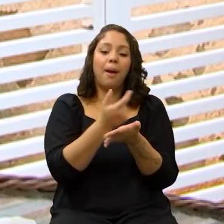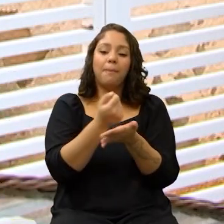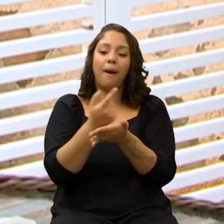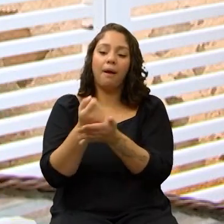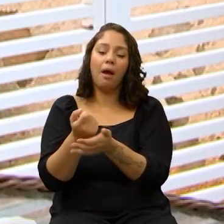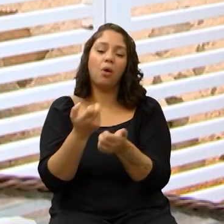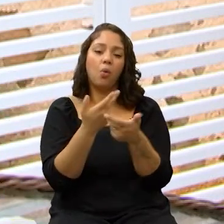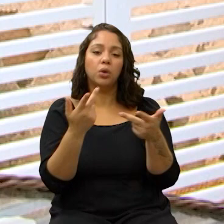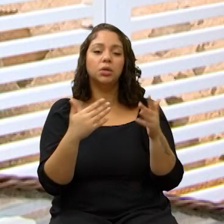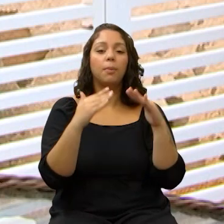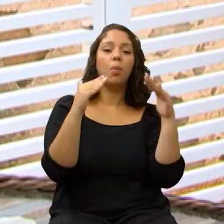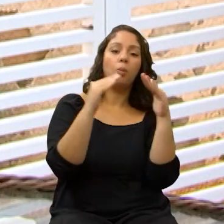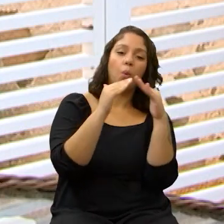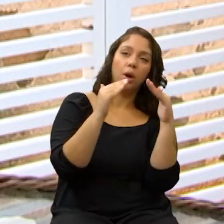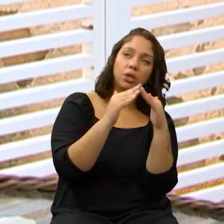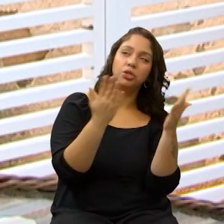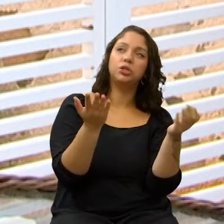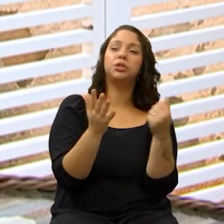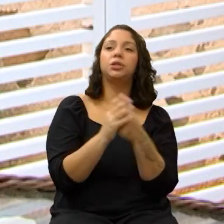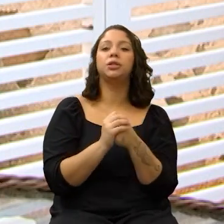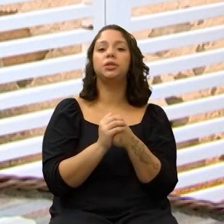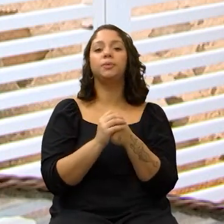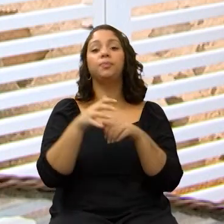você tem, moradia,